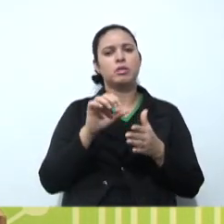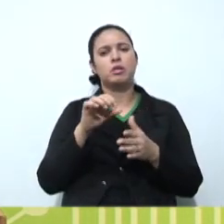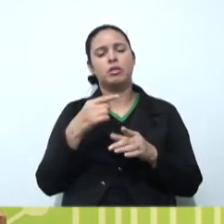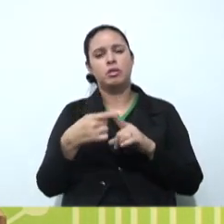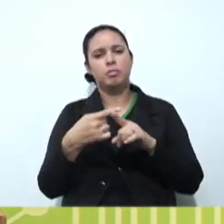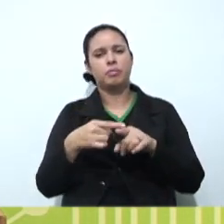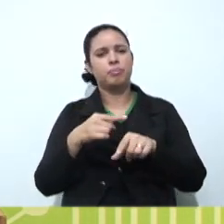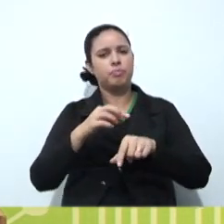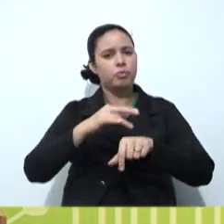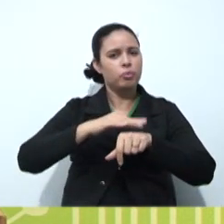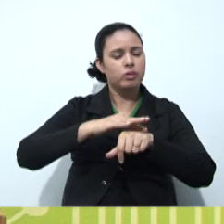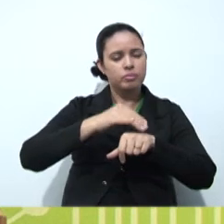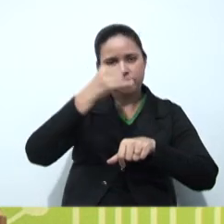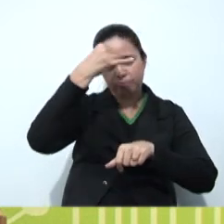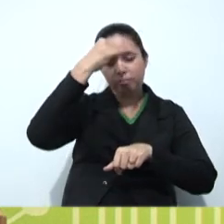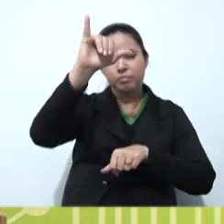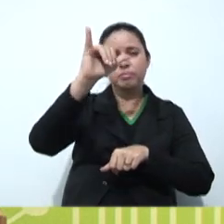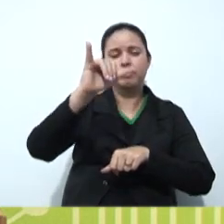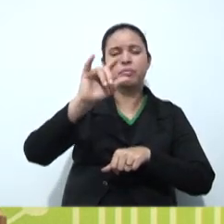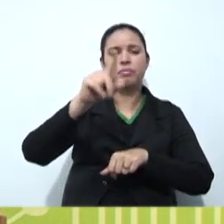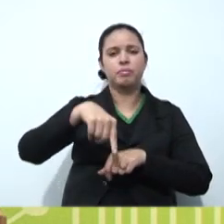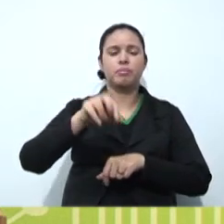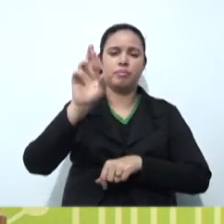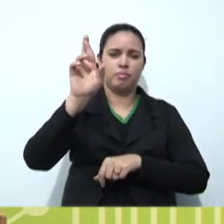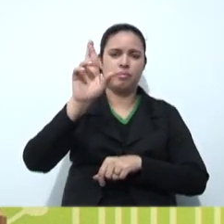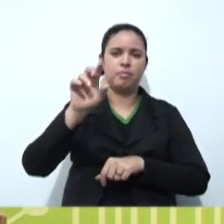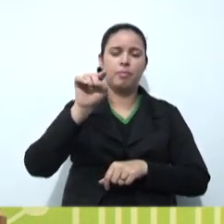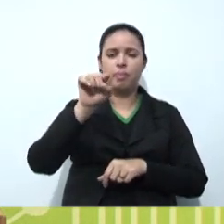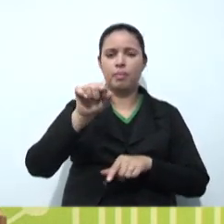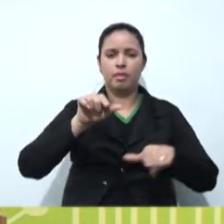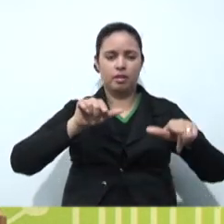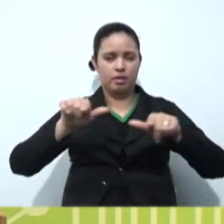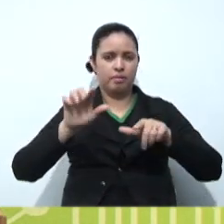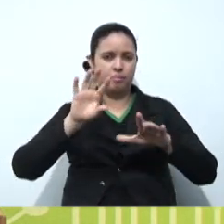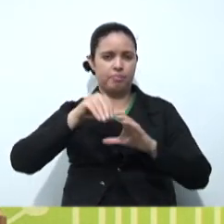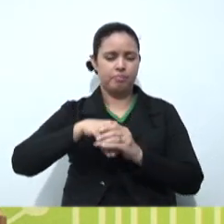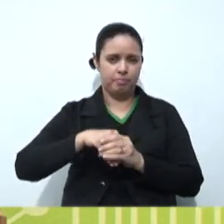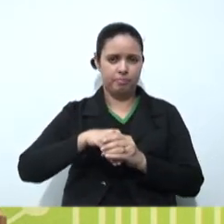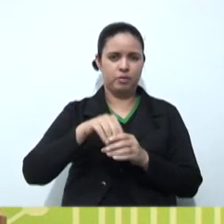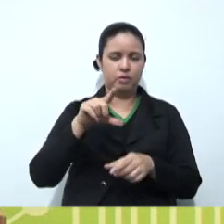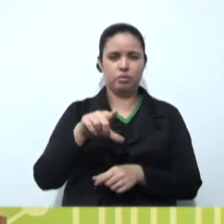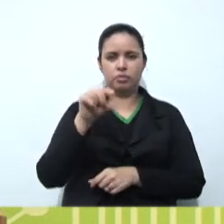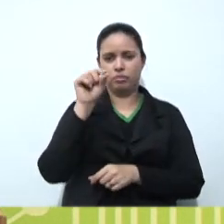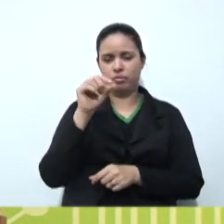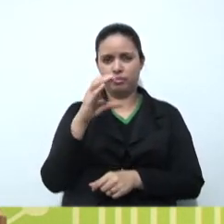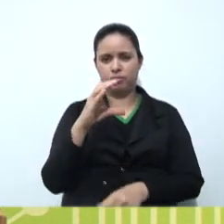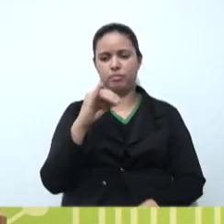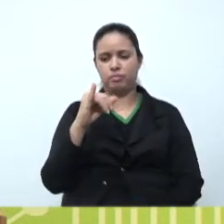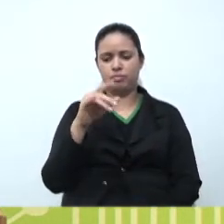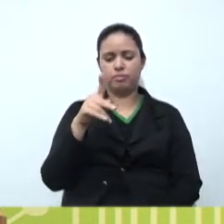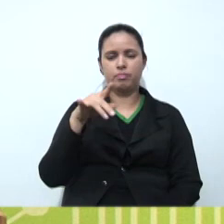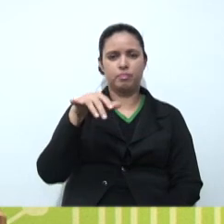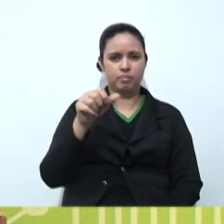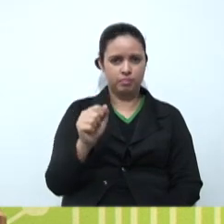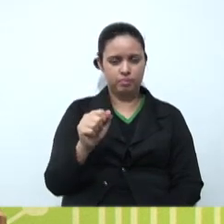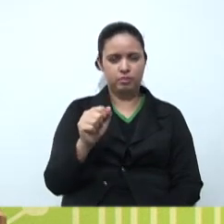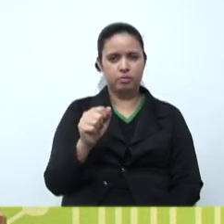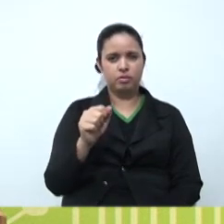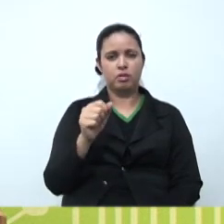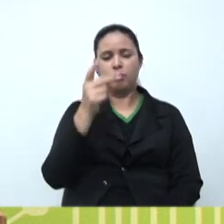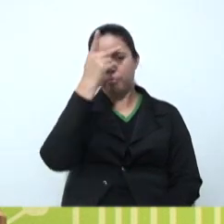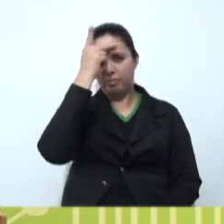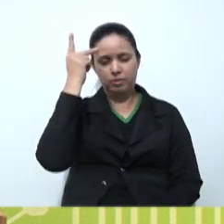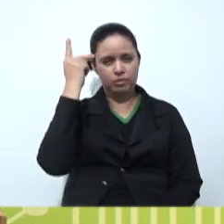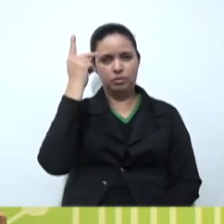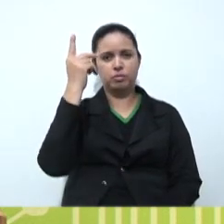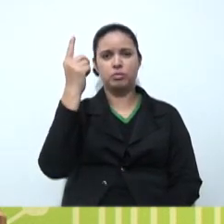Então, se você estiver atuando em uma organização, estiver trabalhando na organização e for eleger uma CIPA, procure saber quem são essas pessoas que estão